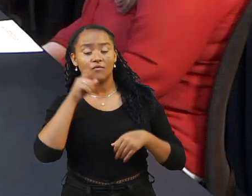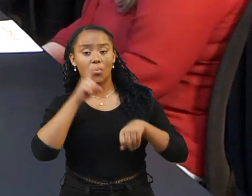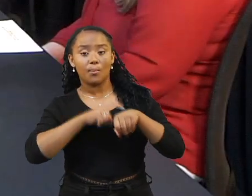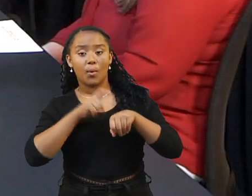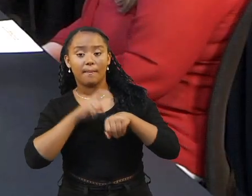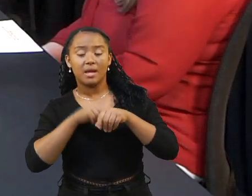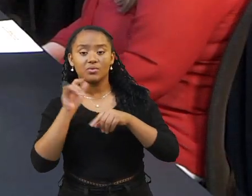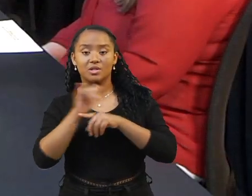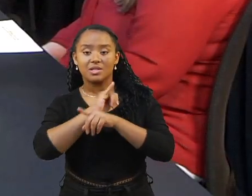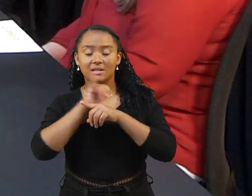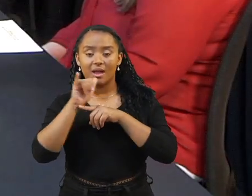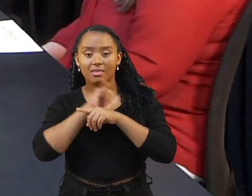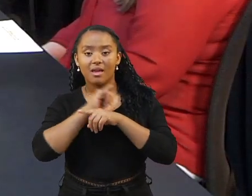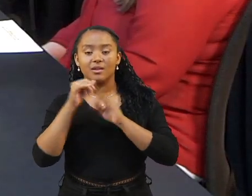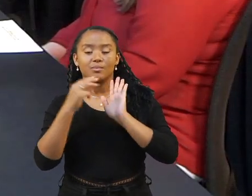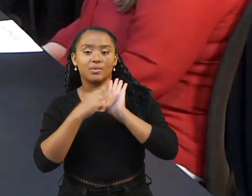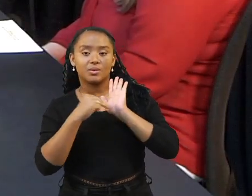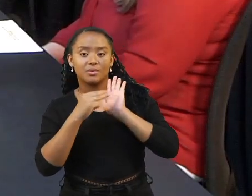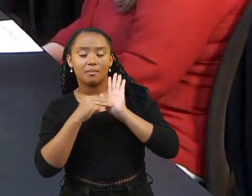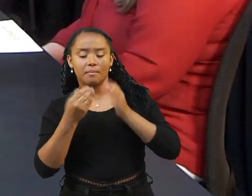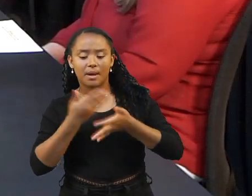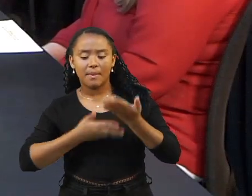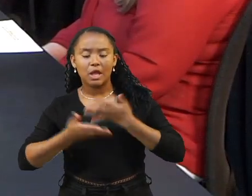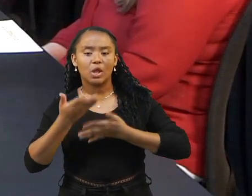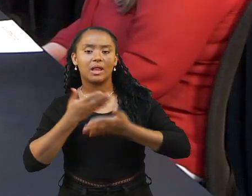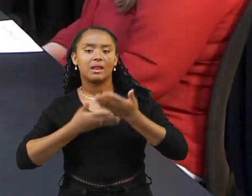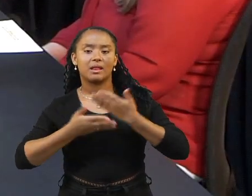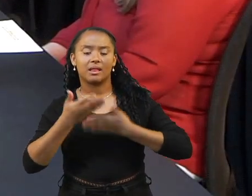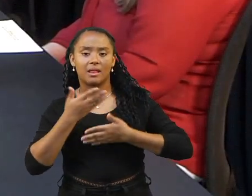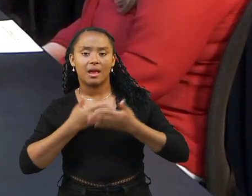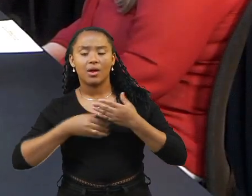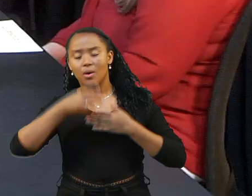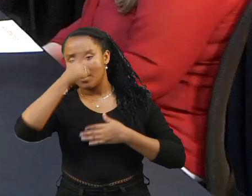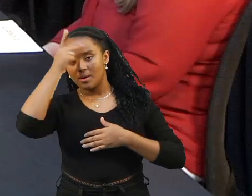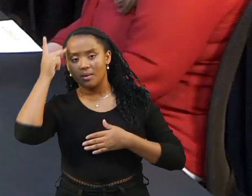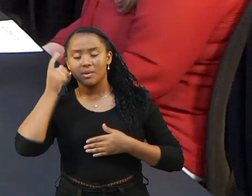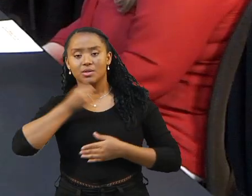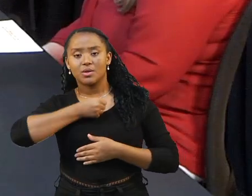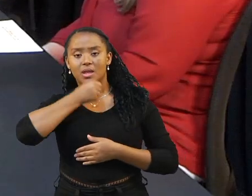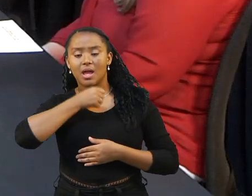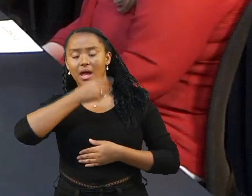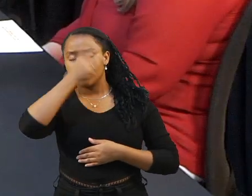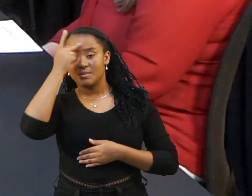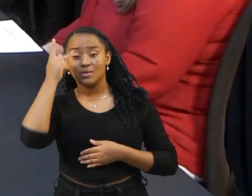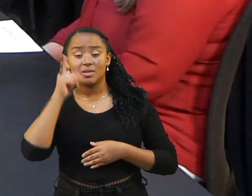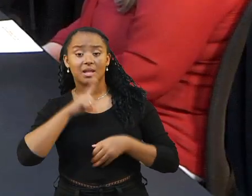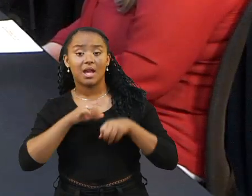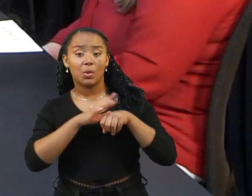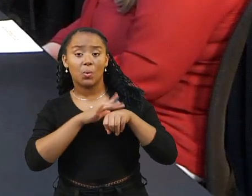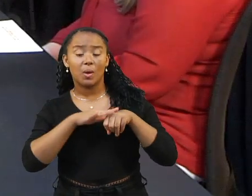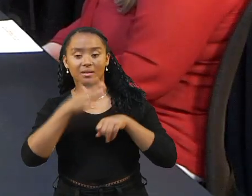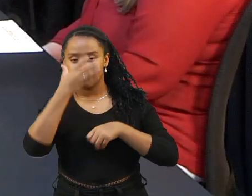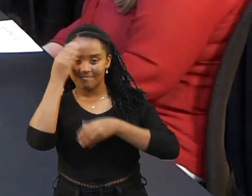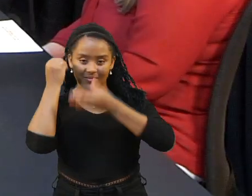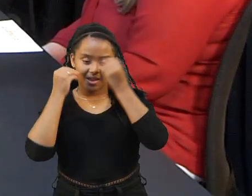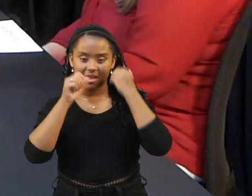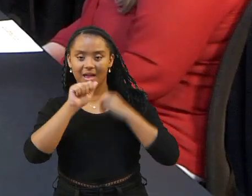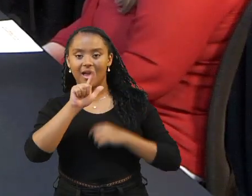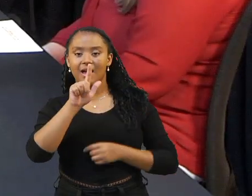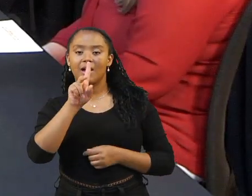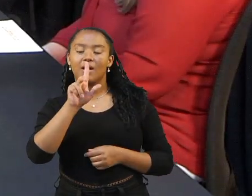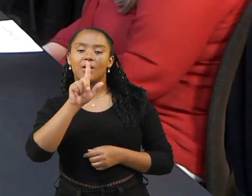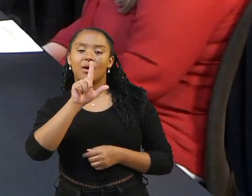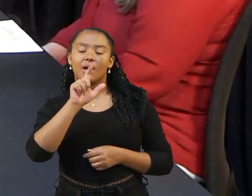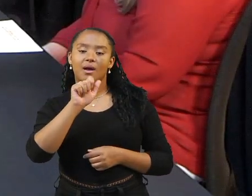momentos de estratégias metodológicas para lidar com a pessoa idosa, com quem tem Alzheimer,